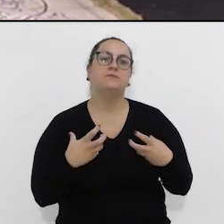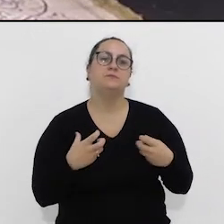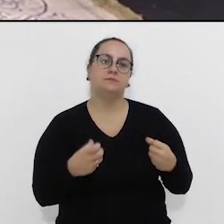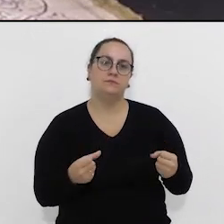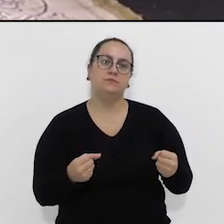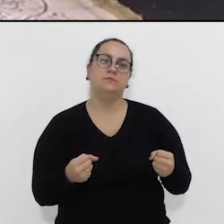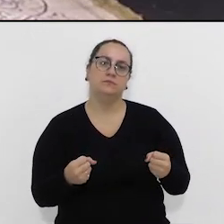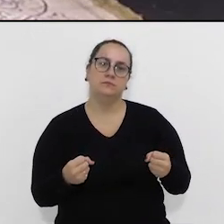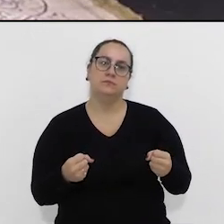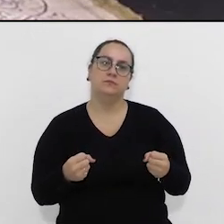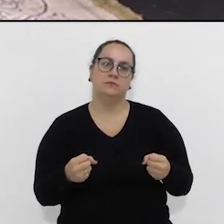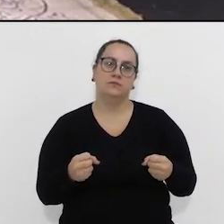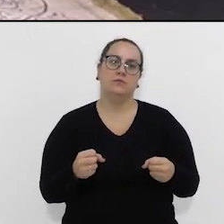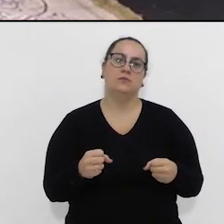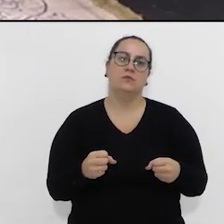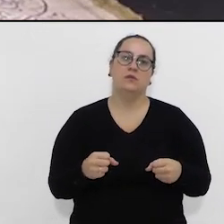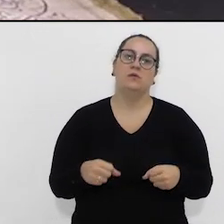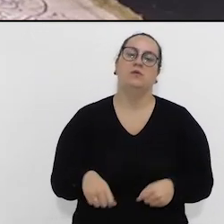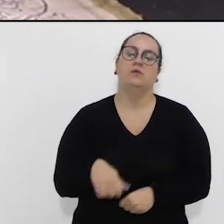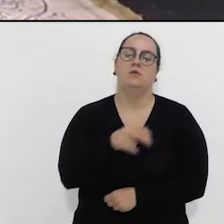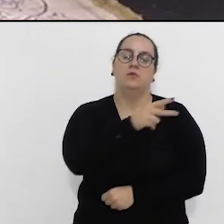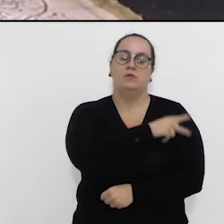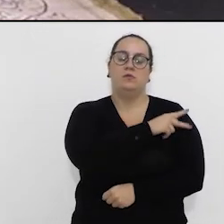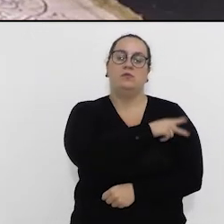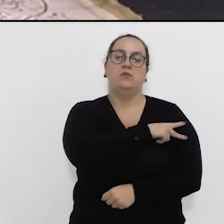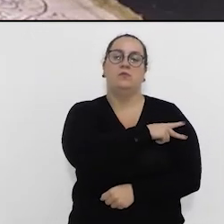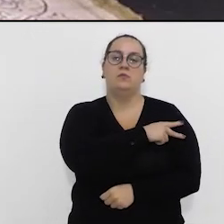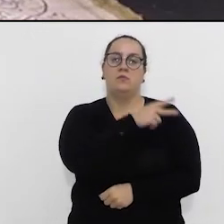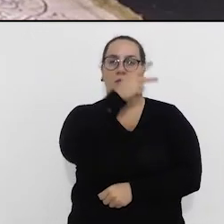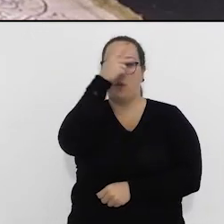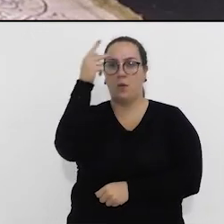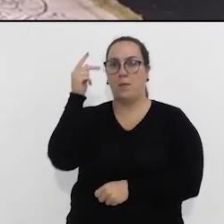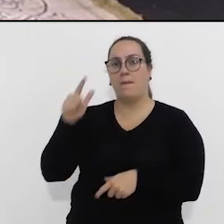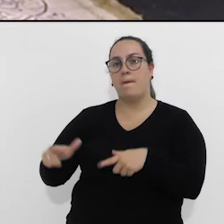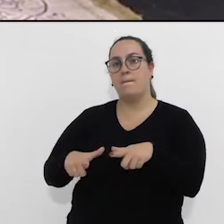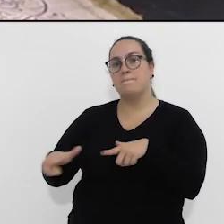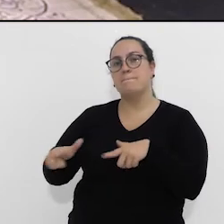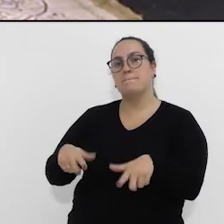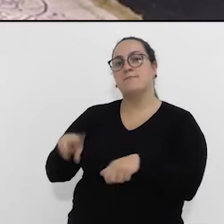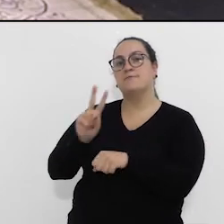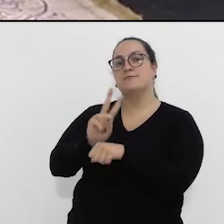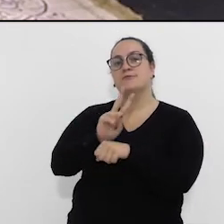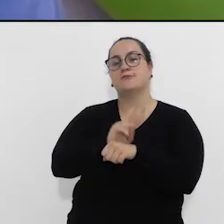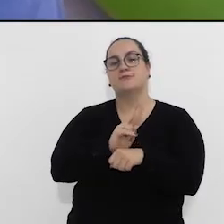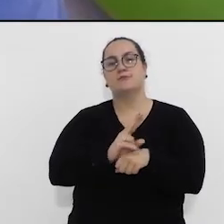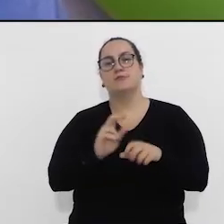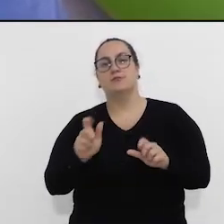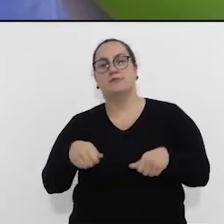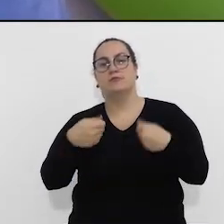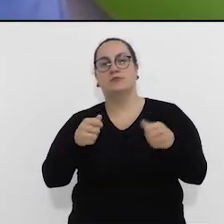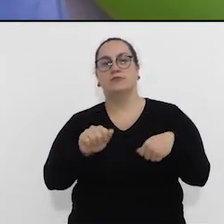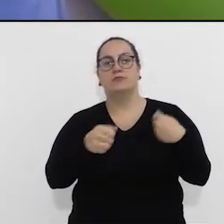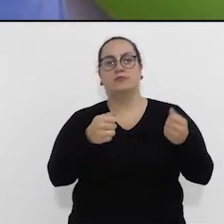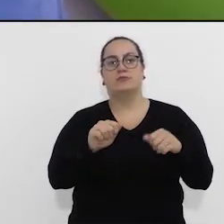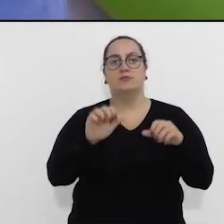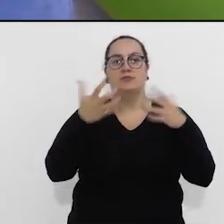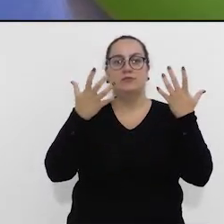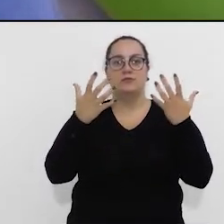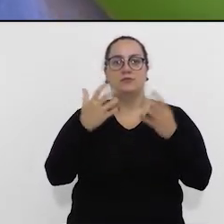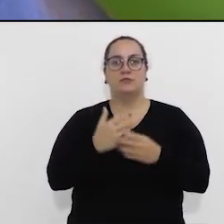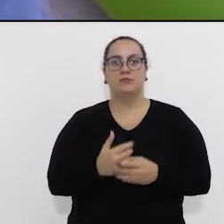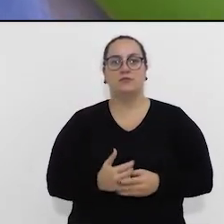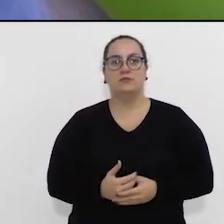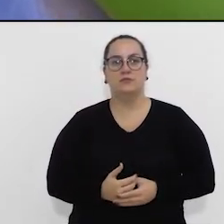que o ar e não poderia ser um ser privatizado para que uma empresa possa tomar com a fazer os investimentos que ele queira com shows